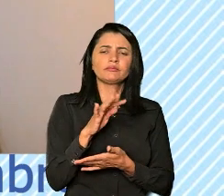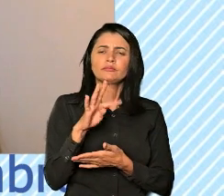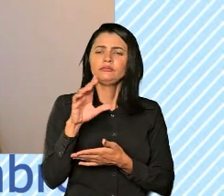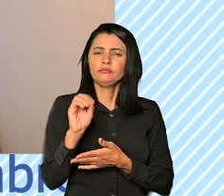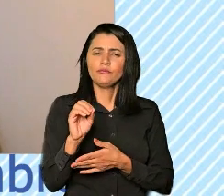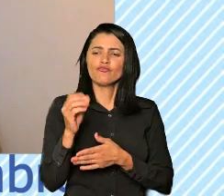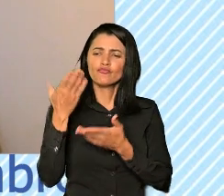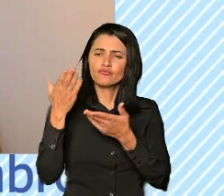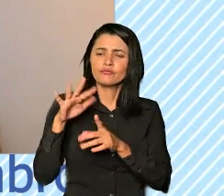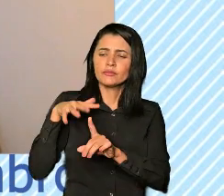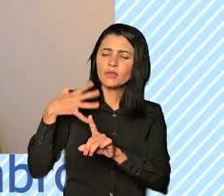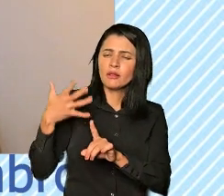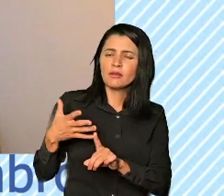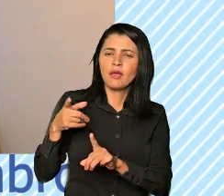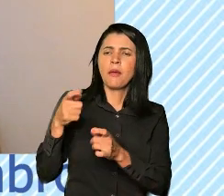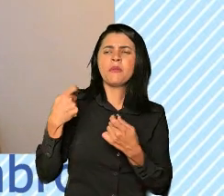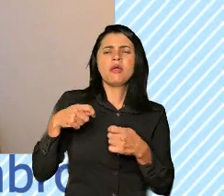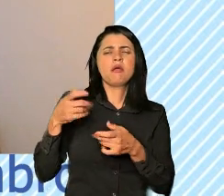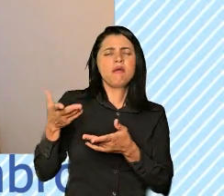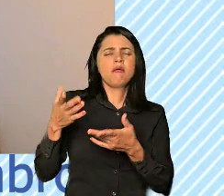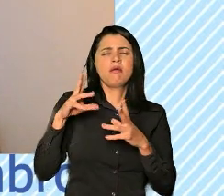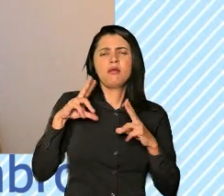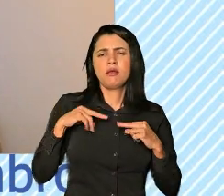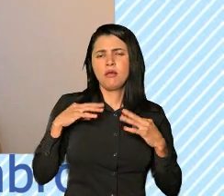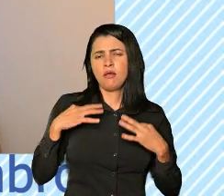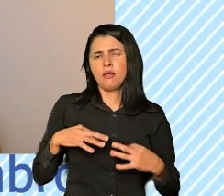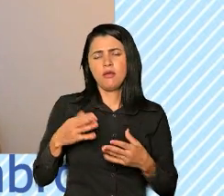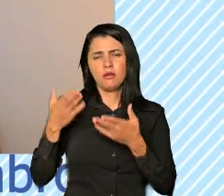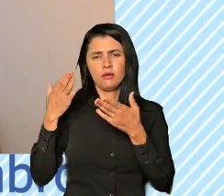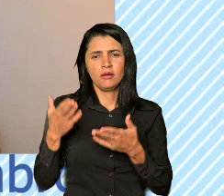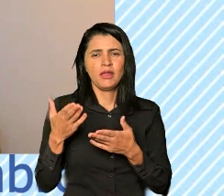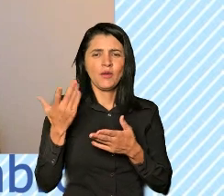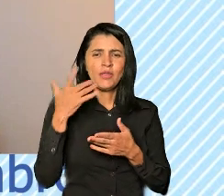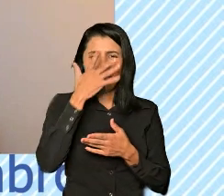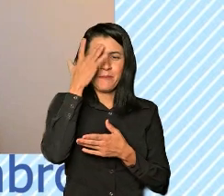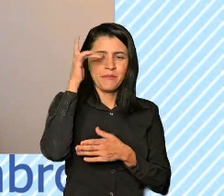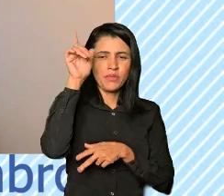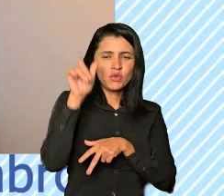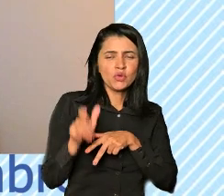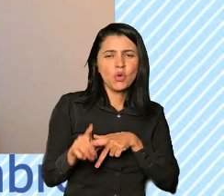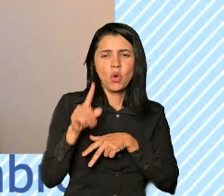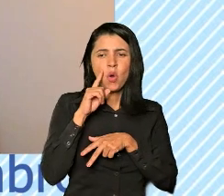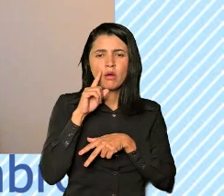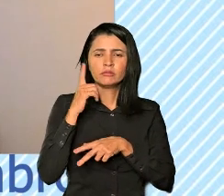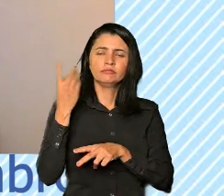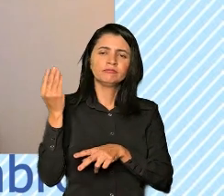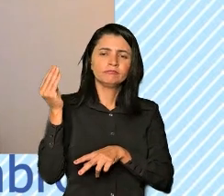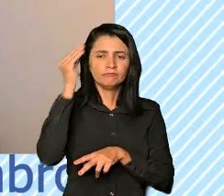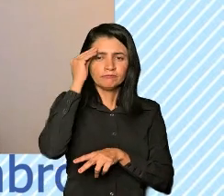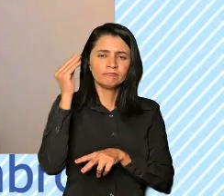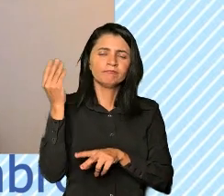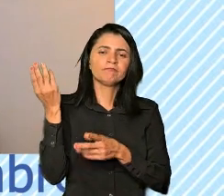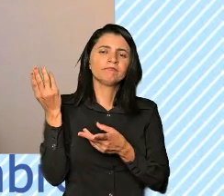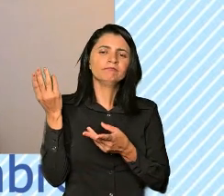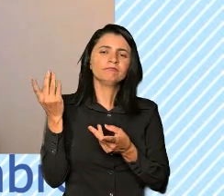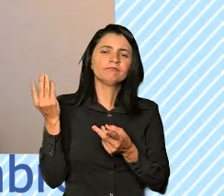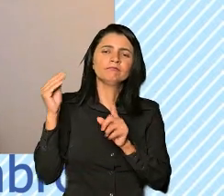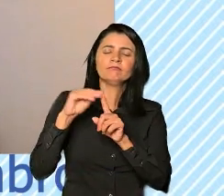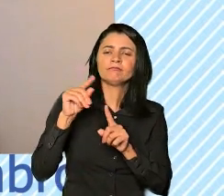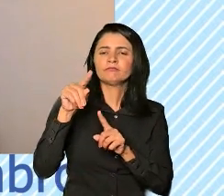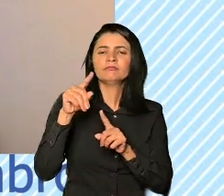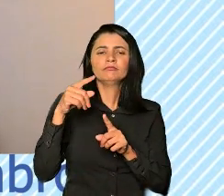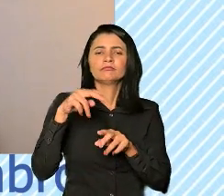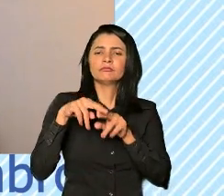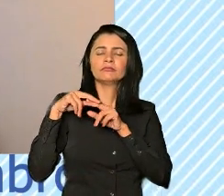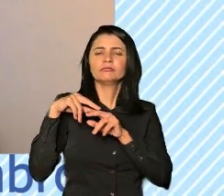merecem ser homenageados, né? Quando pessoas que foram condenadas por atos de